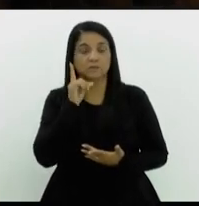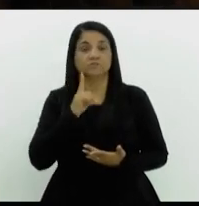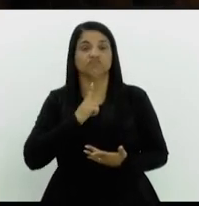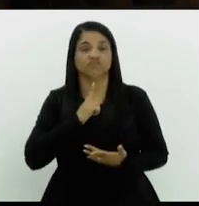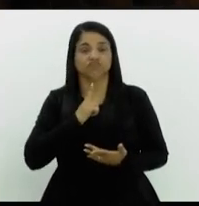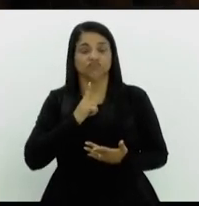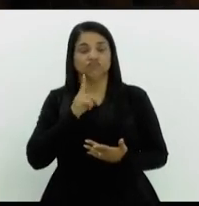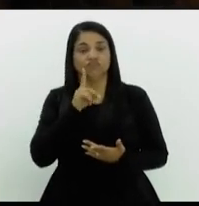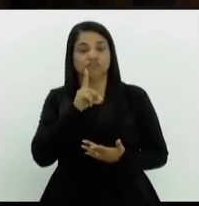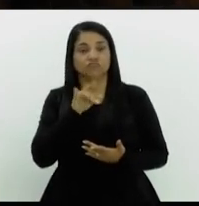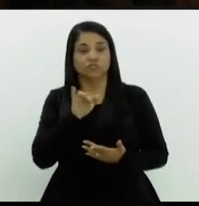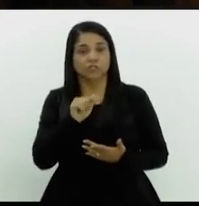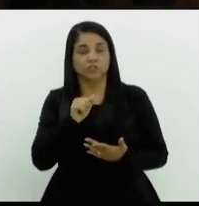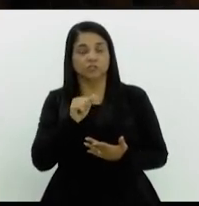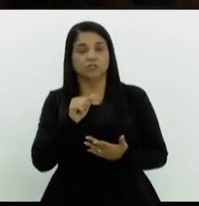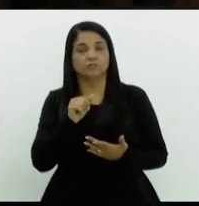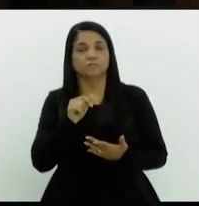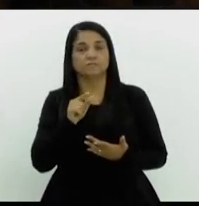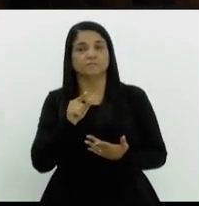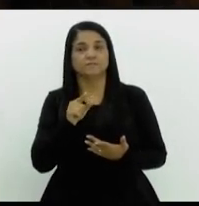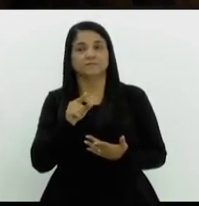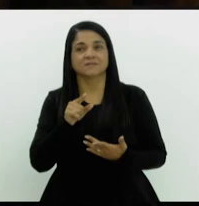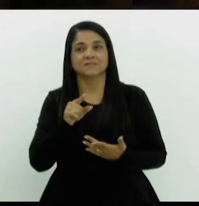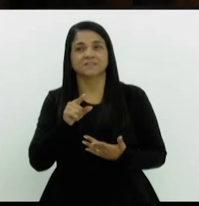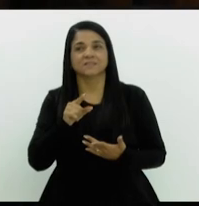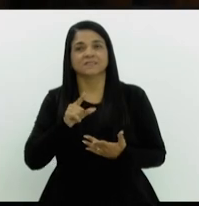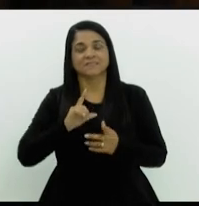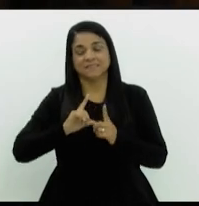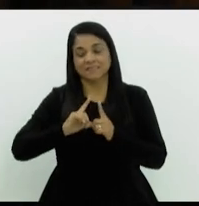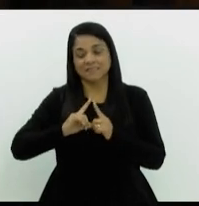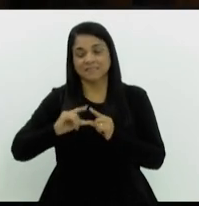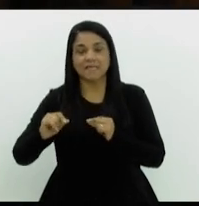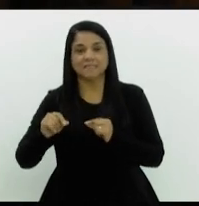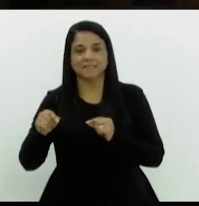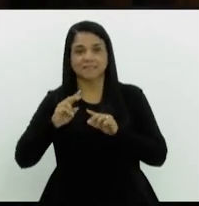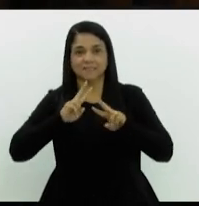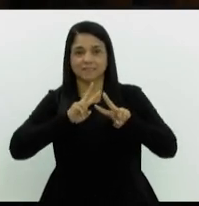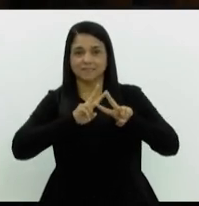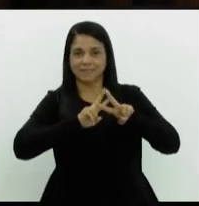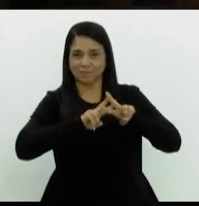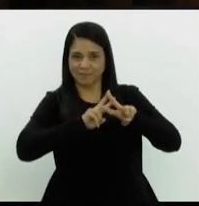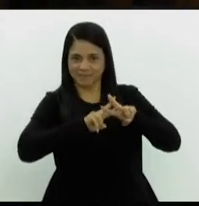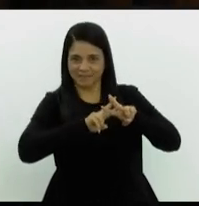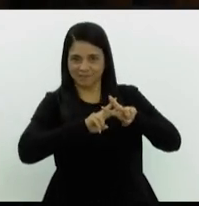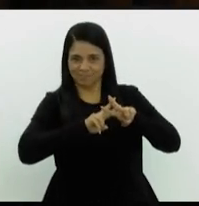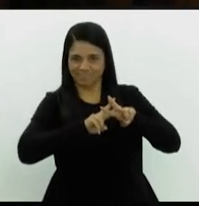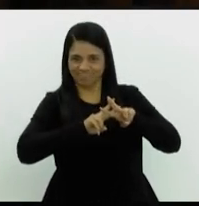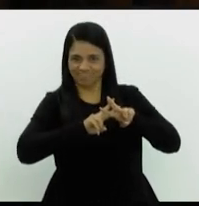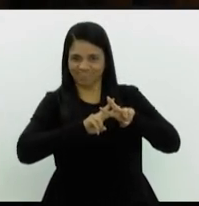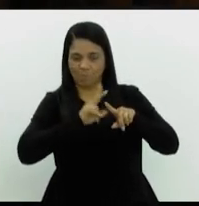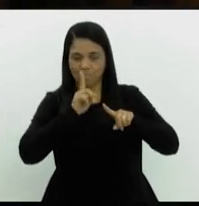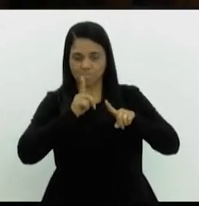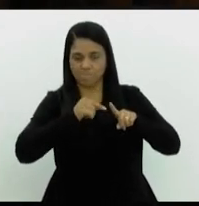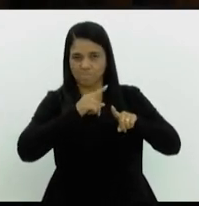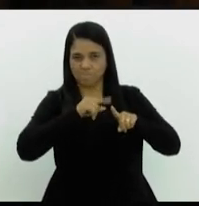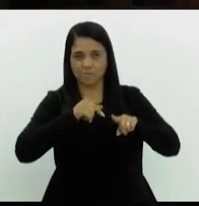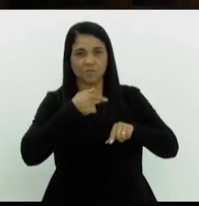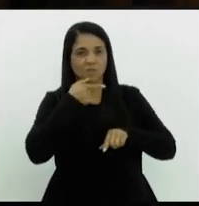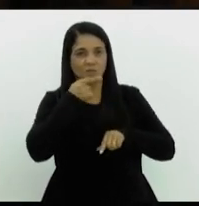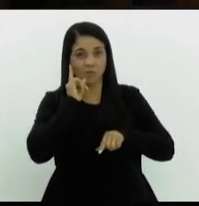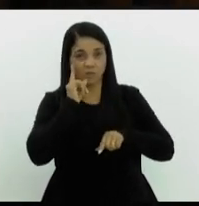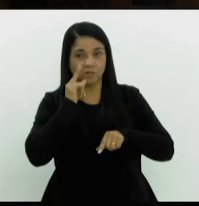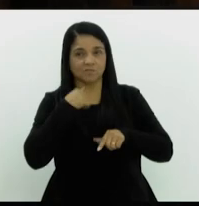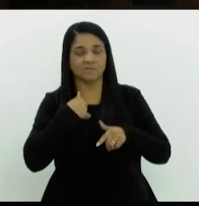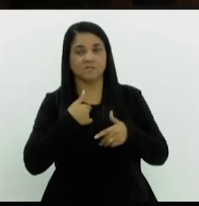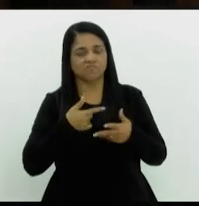dias contados, dessa tal saidinha. É comum observar uma horda de